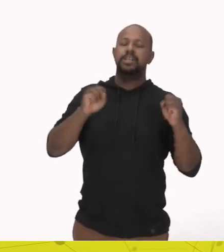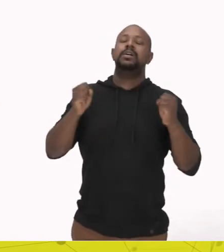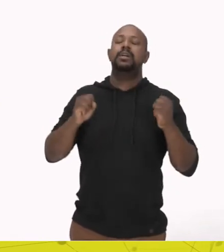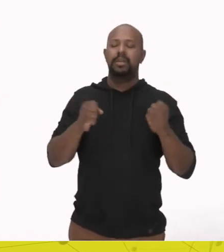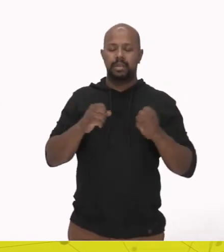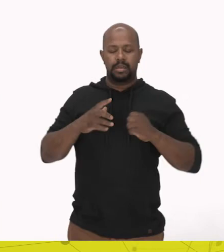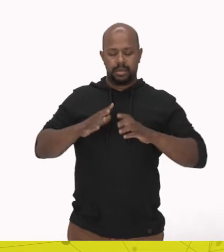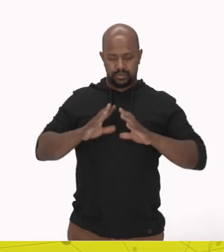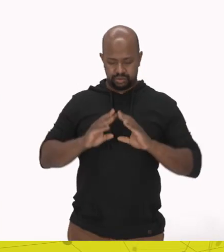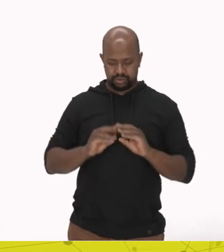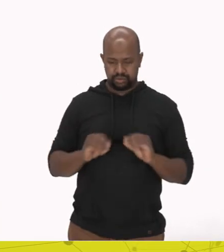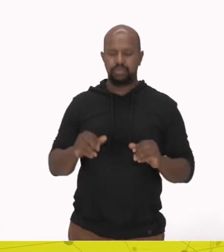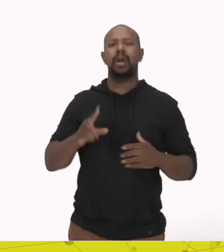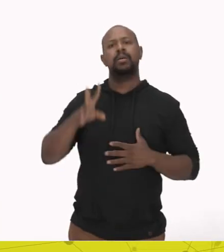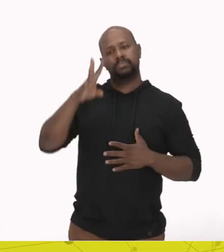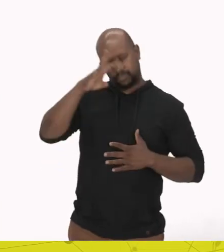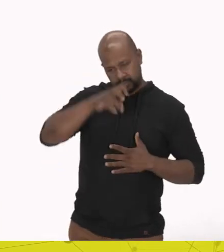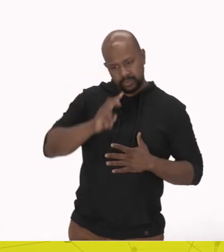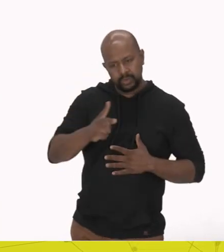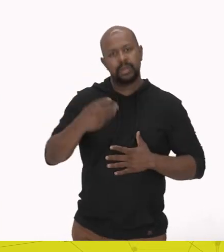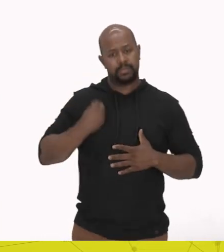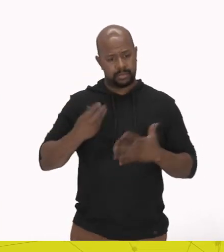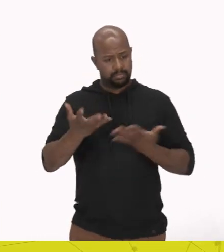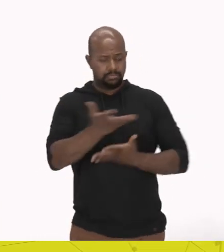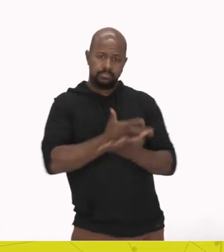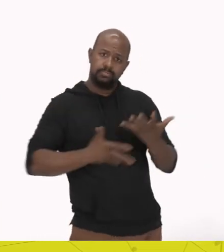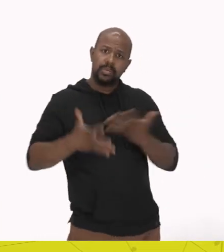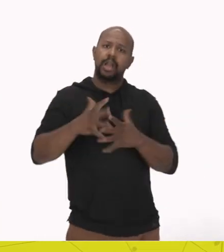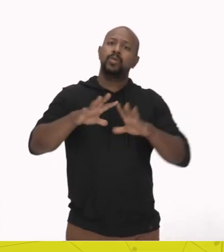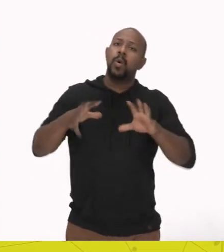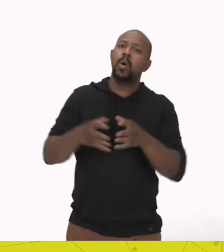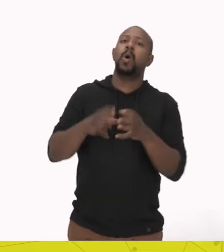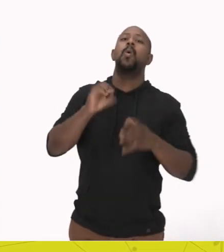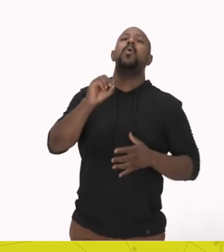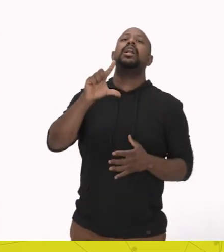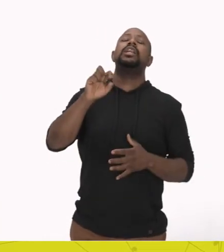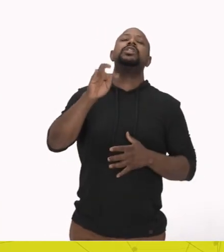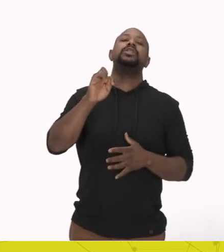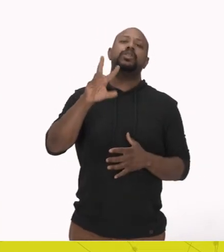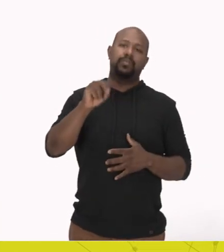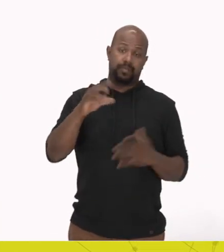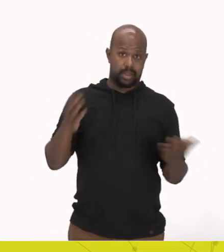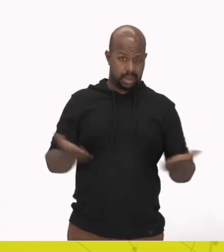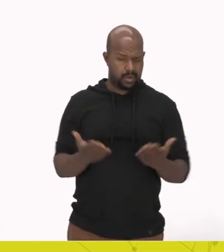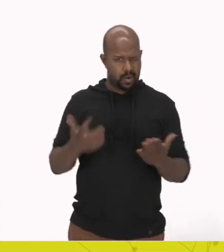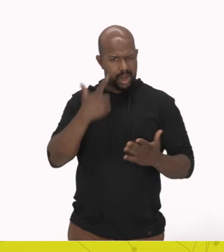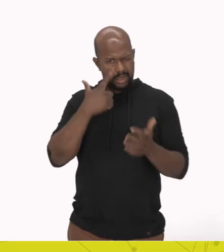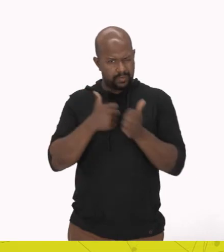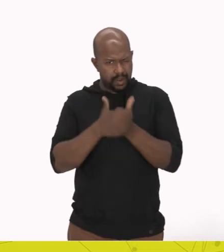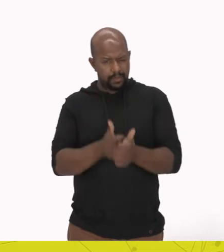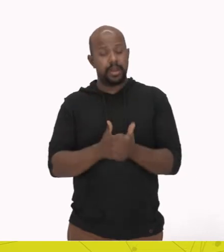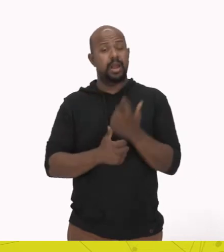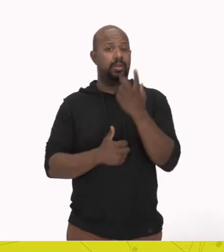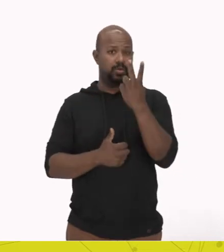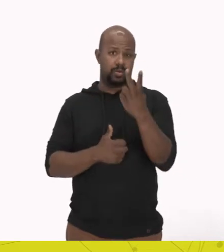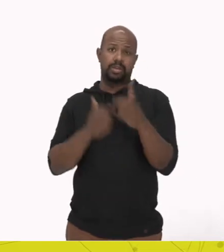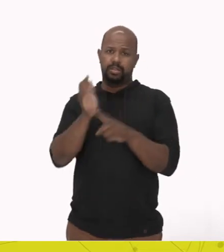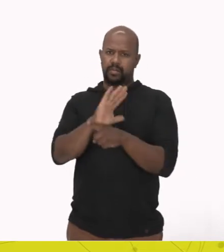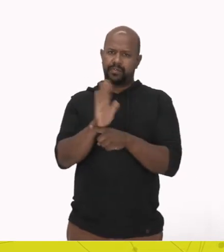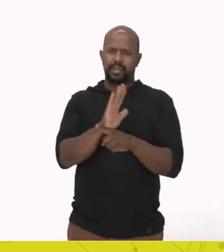e continue participando da atividade no contexto coletivo. Nós vamos aqui acompanhar agora